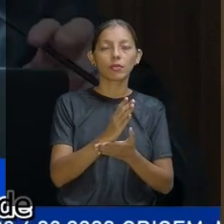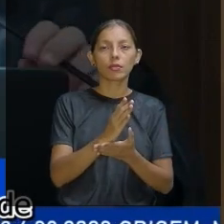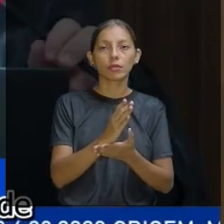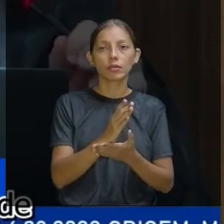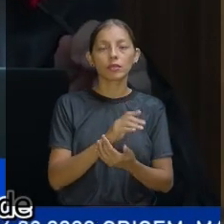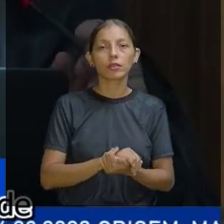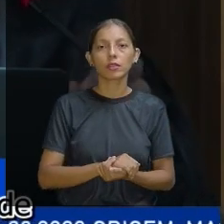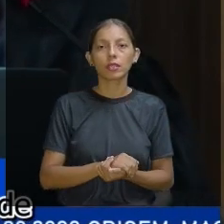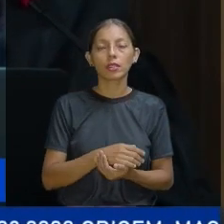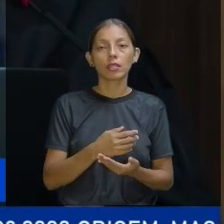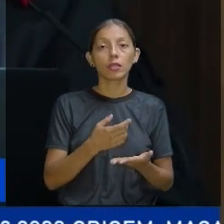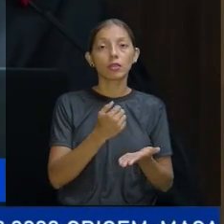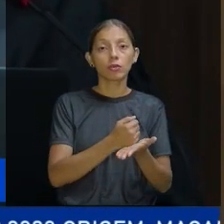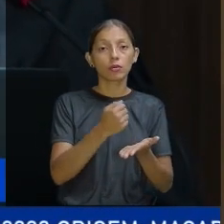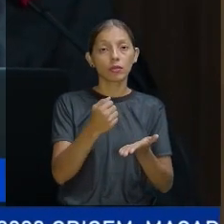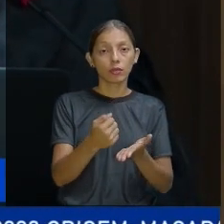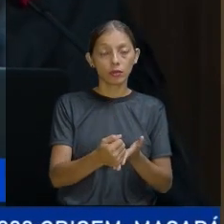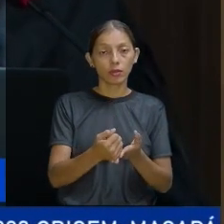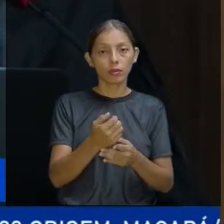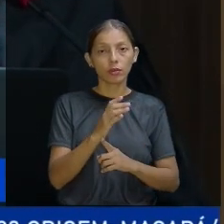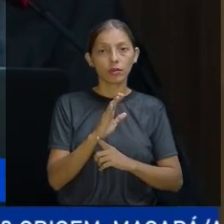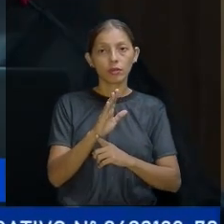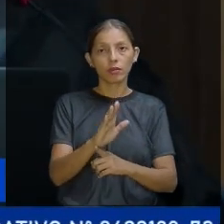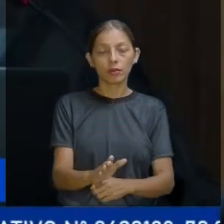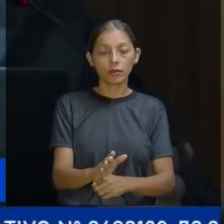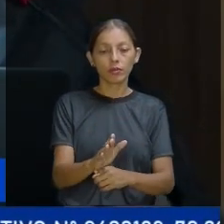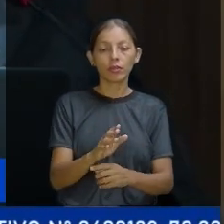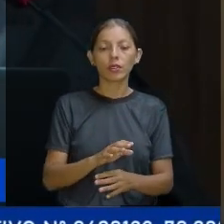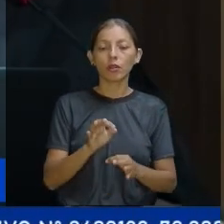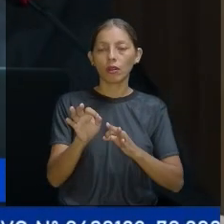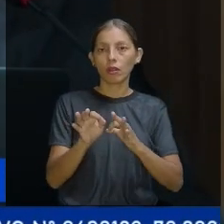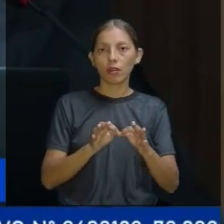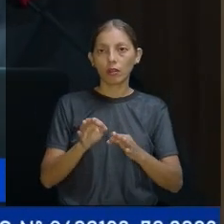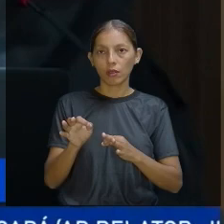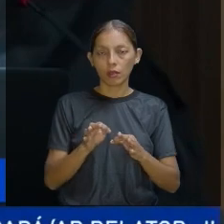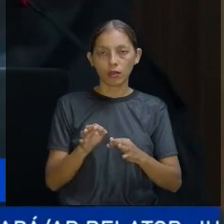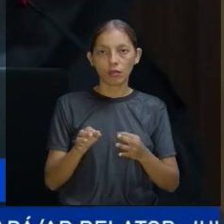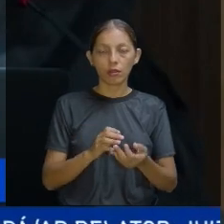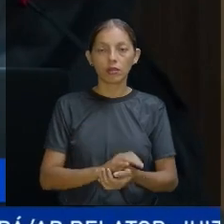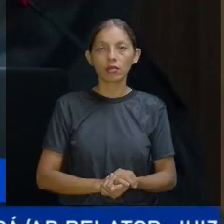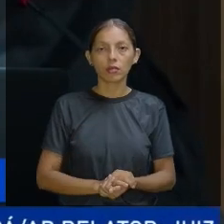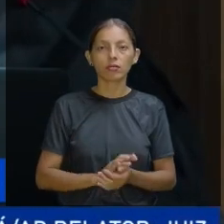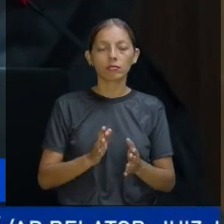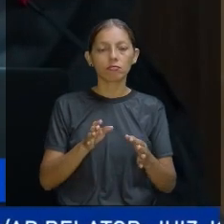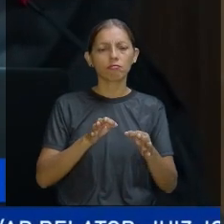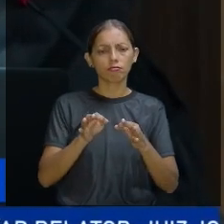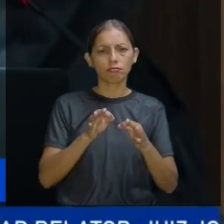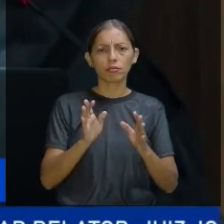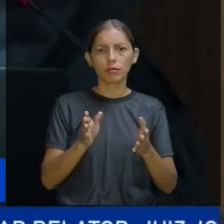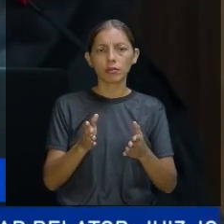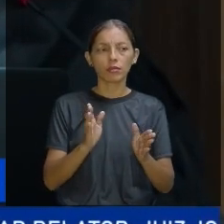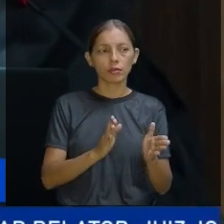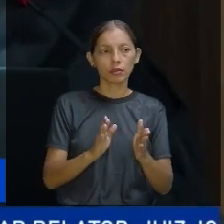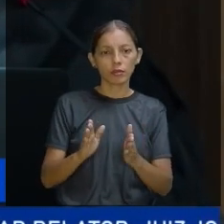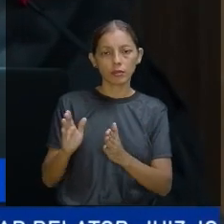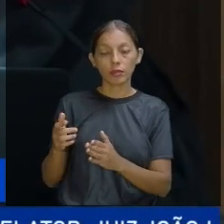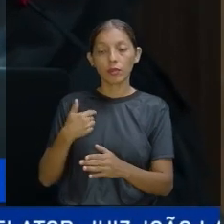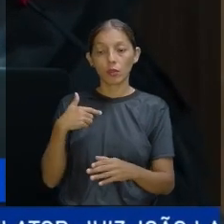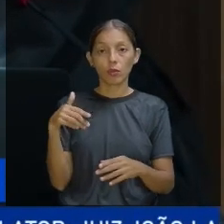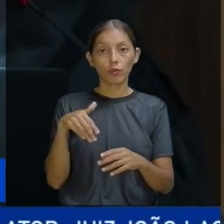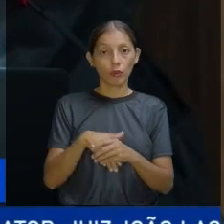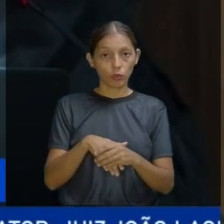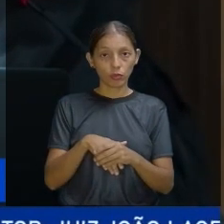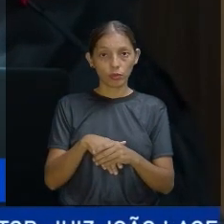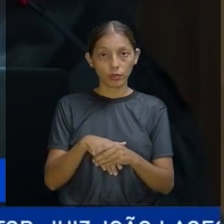que visa regulamentar o planejamento integrado das eleições. Fizemos esse planejamento e o meu voto é no sentido